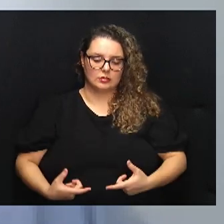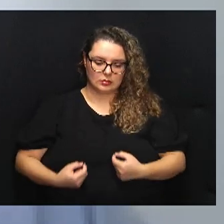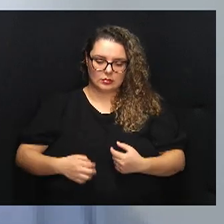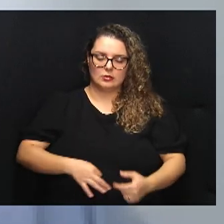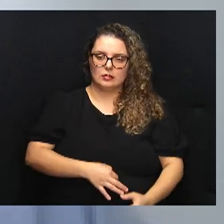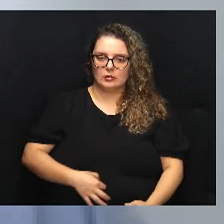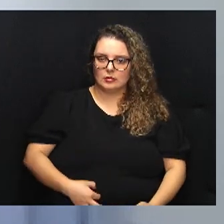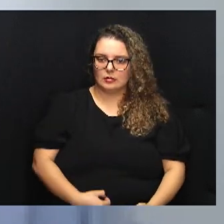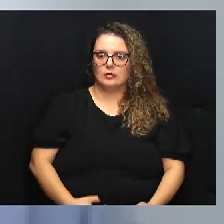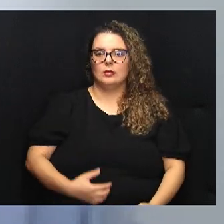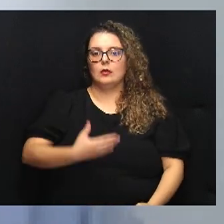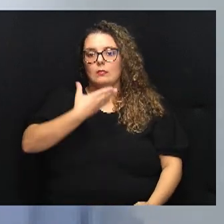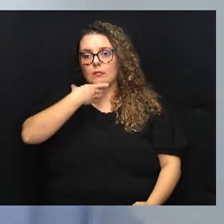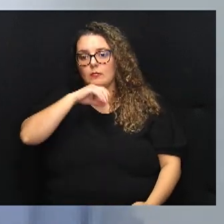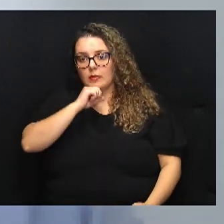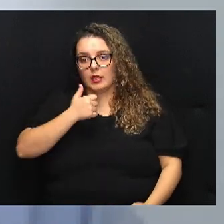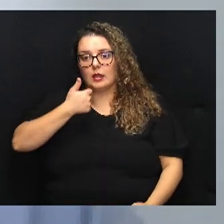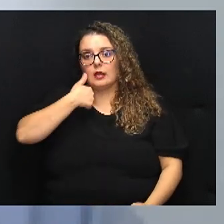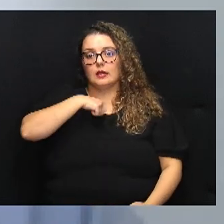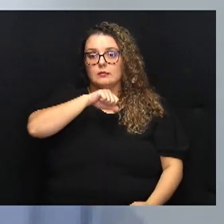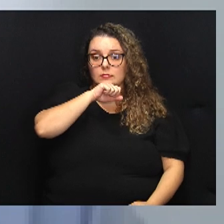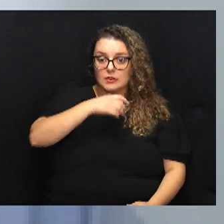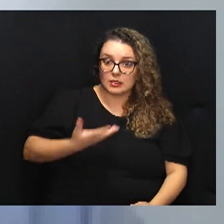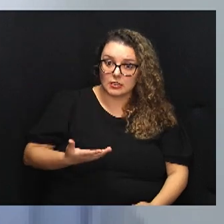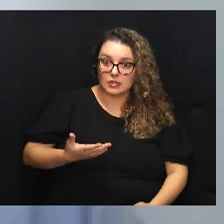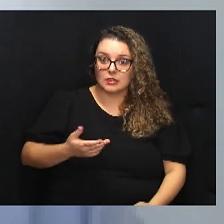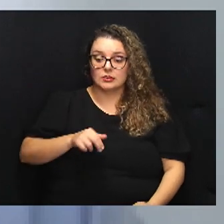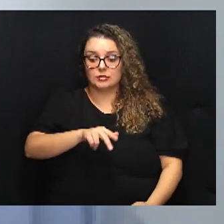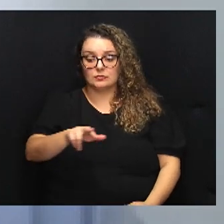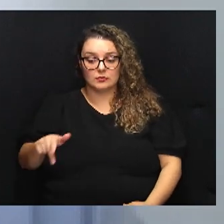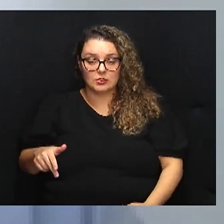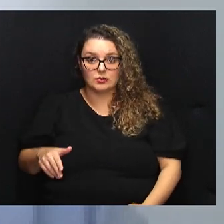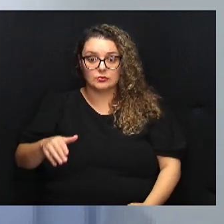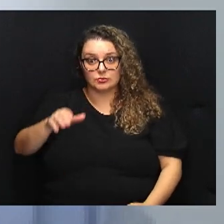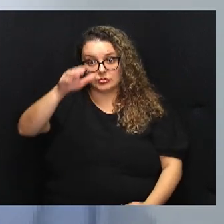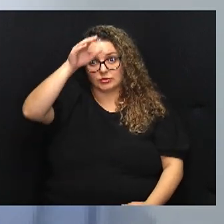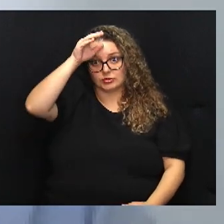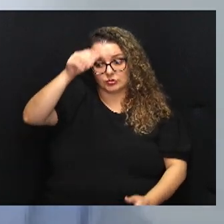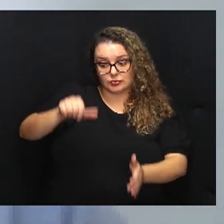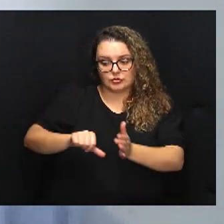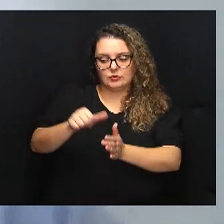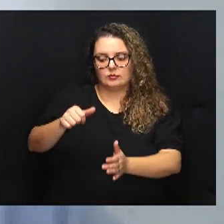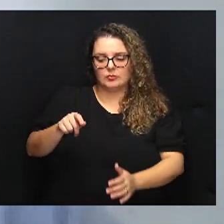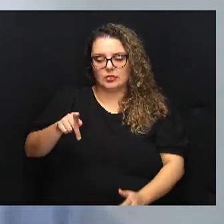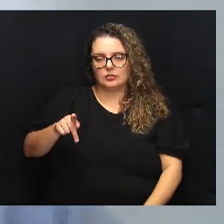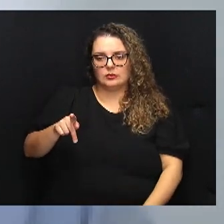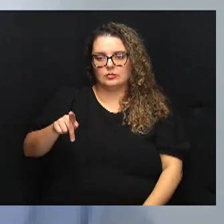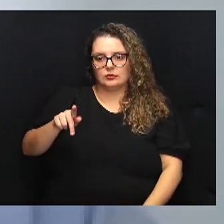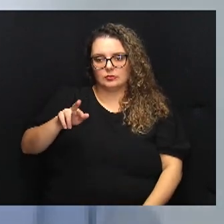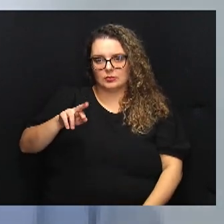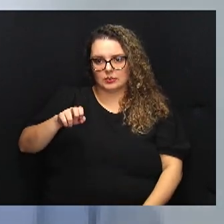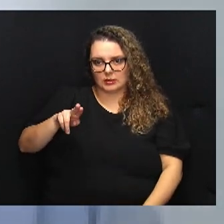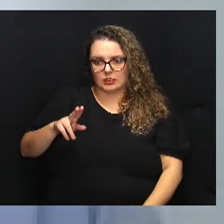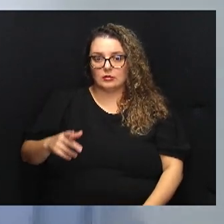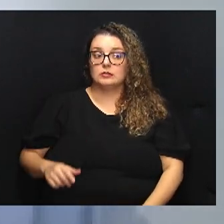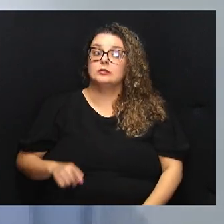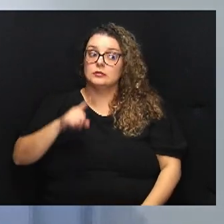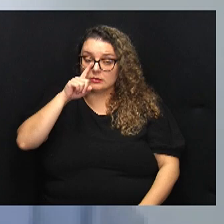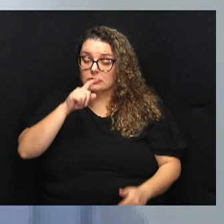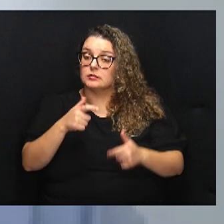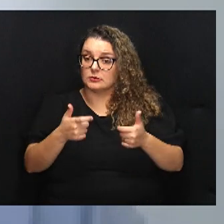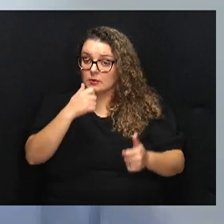pai, irmãos, tio de primeiro grau, esse risco, né, aumenta de forma muito mais significativa. E